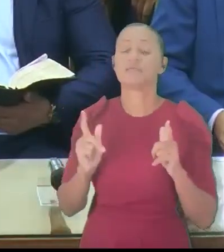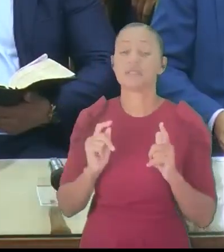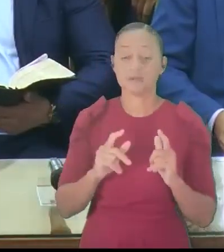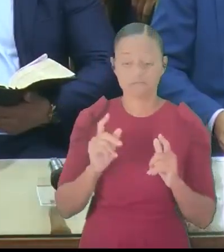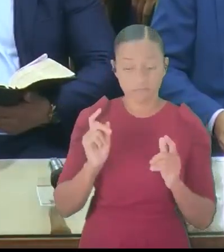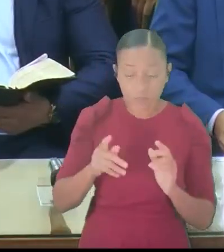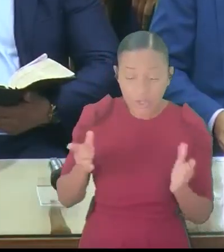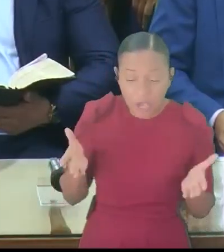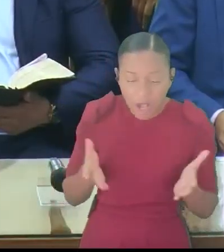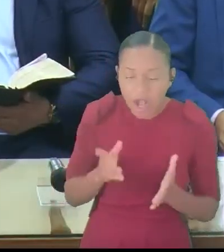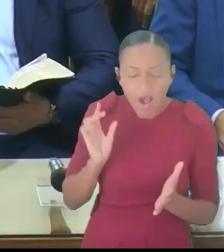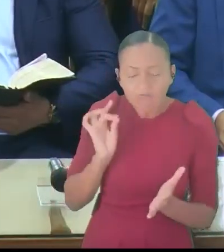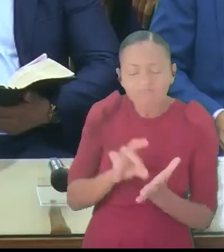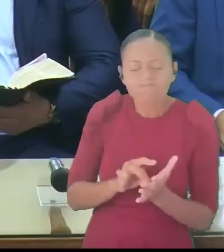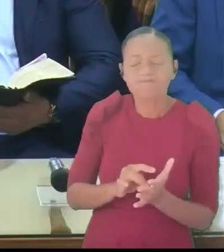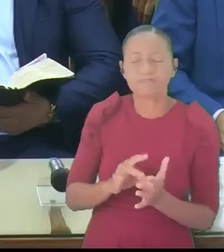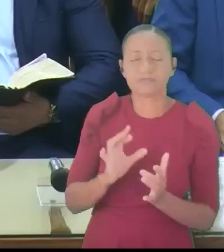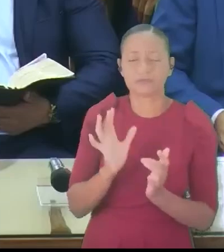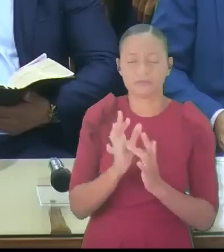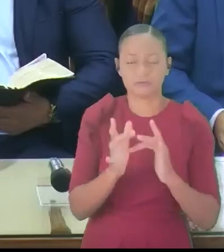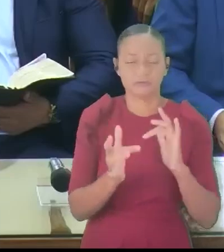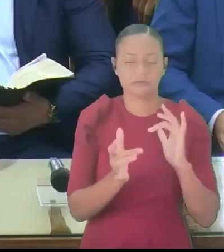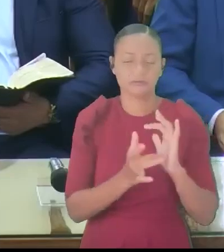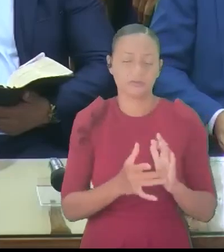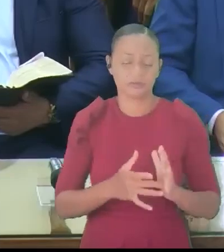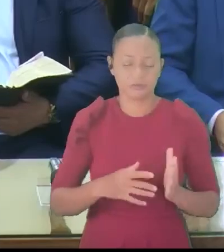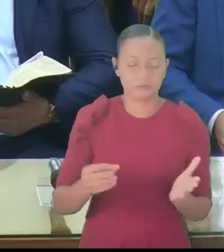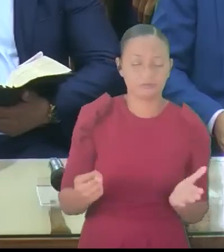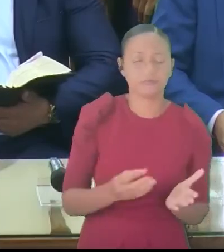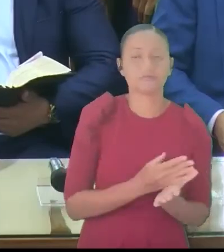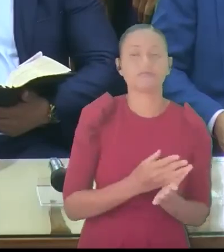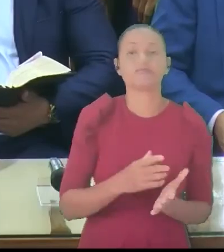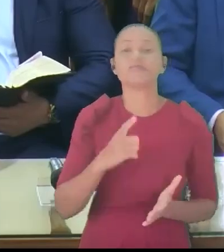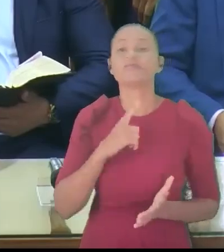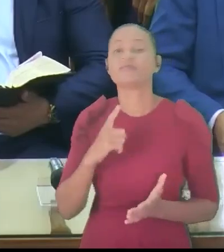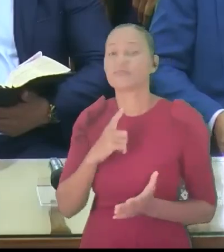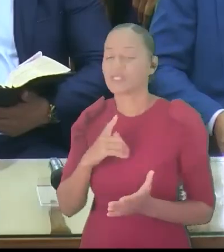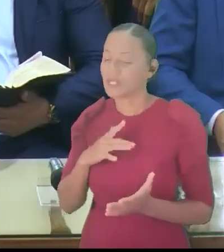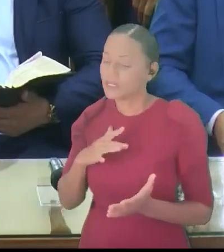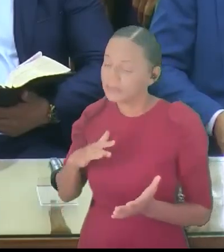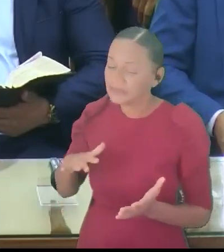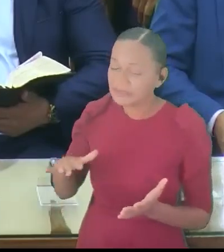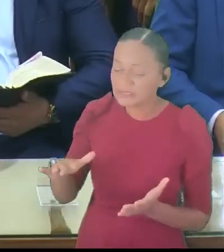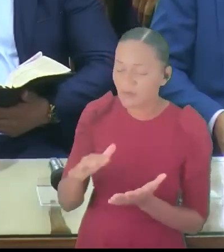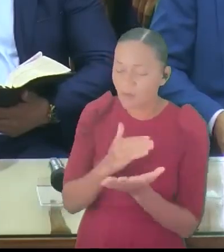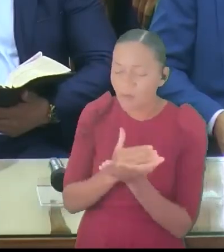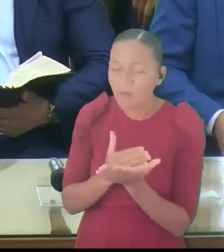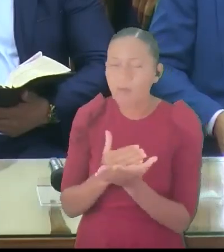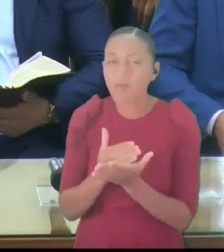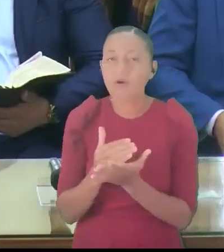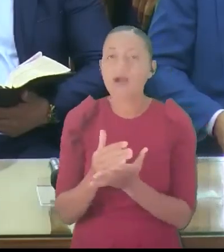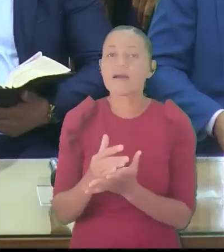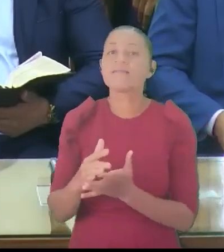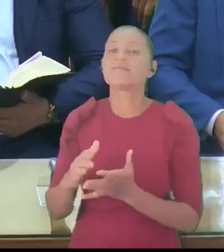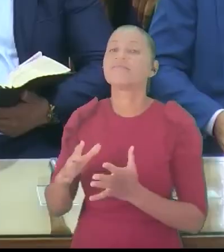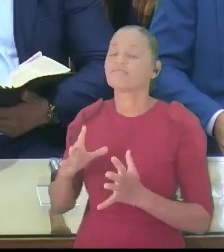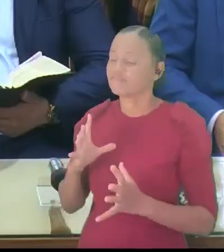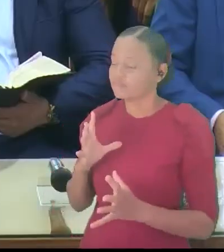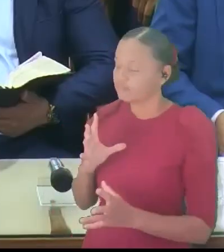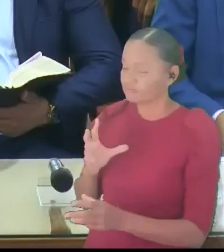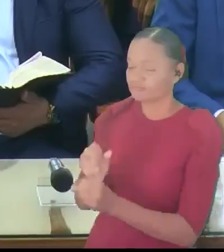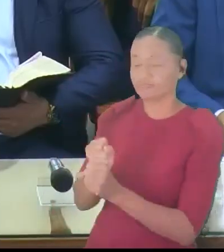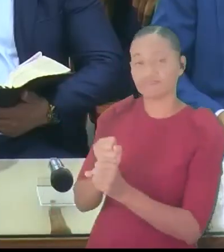Novo Testamento. O Antigo Testamento, ele tem a sombra da verdade. E a gente se abriga a